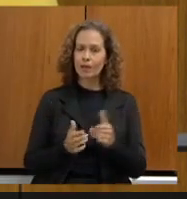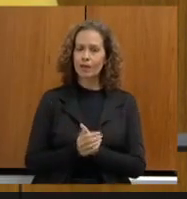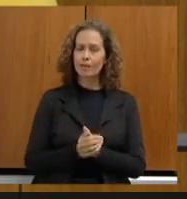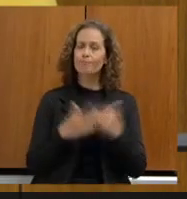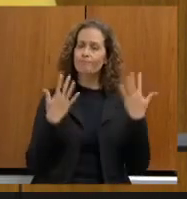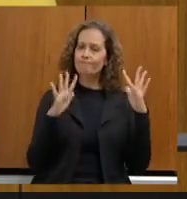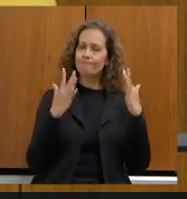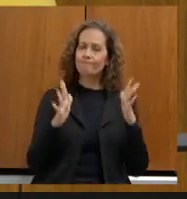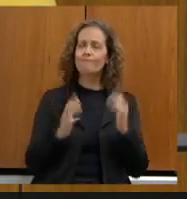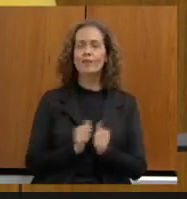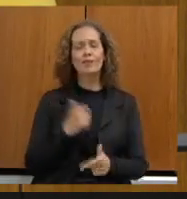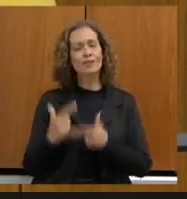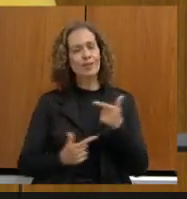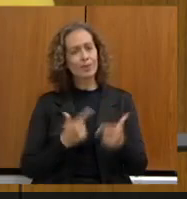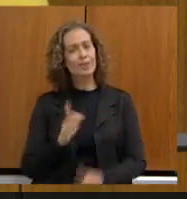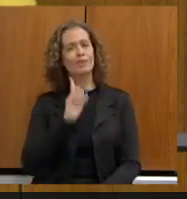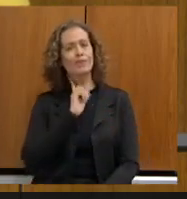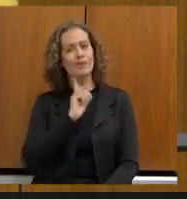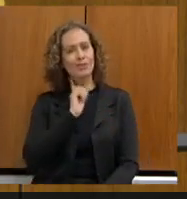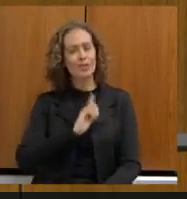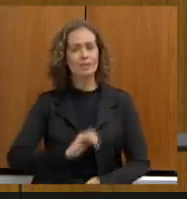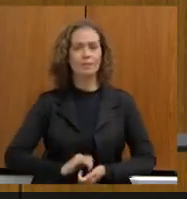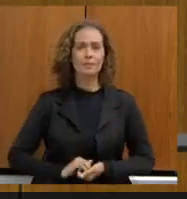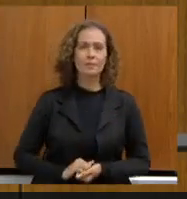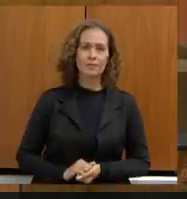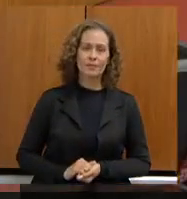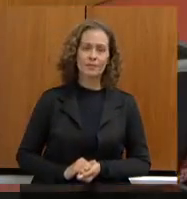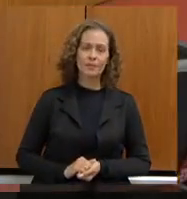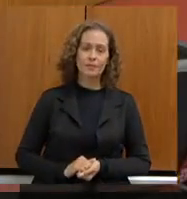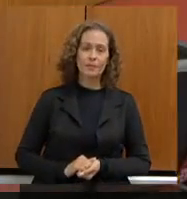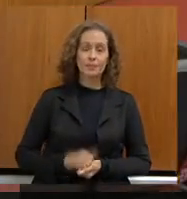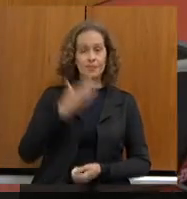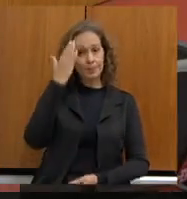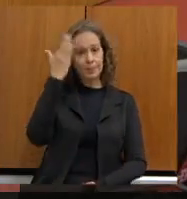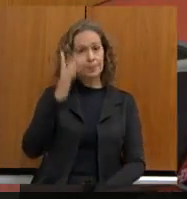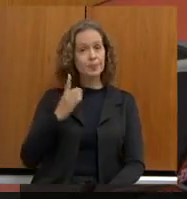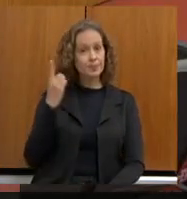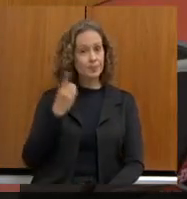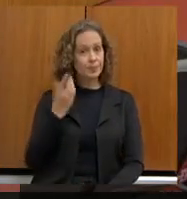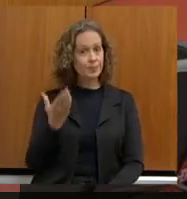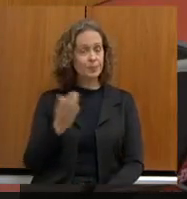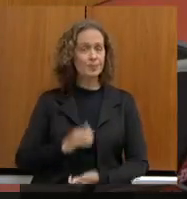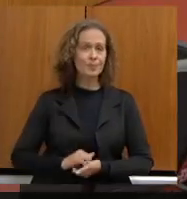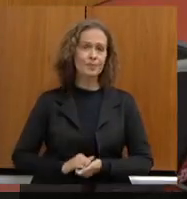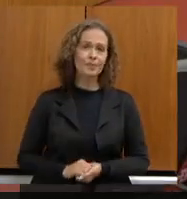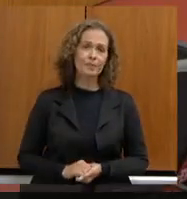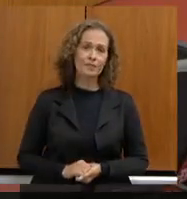brilhante trabalho que vocês vem realizando em Minas Gerais e obrigado deputada